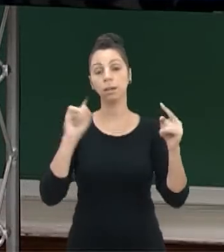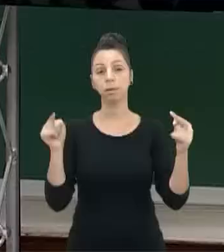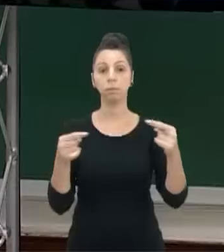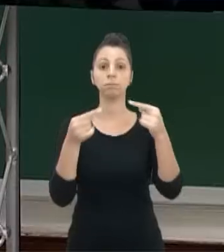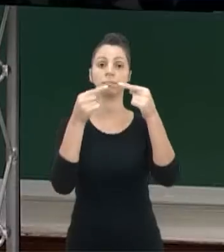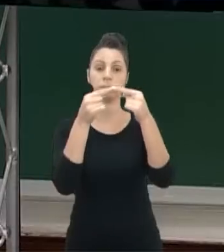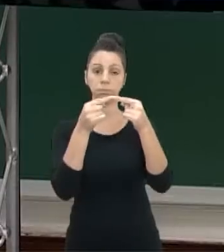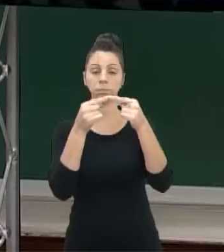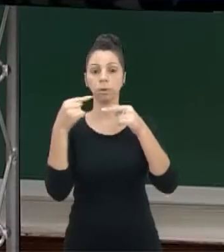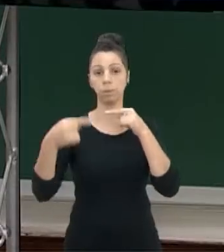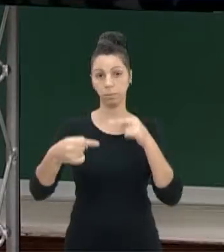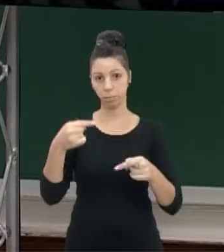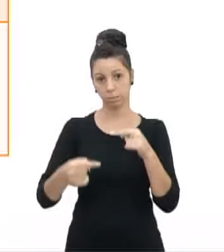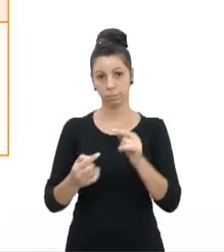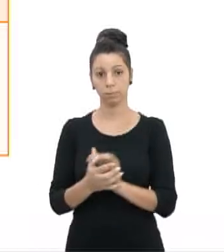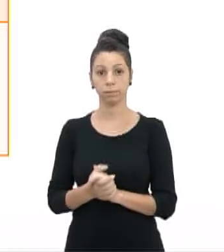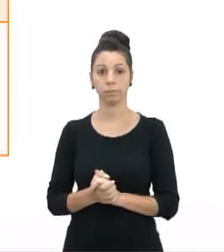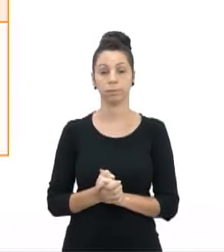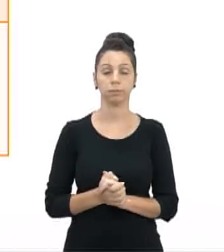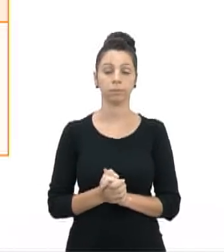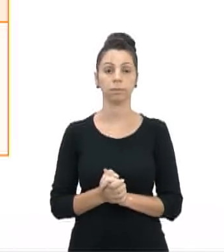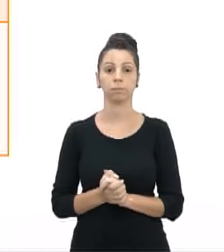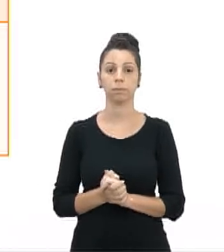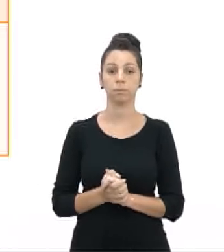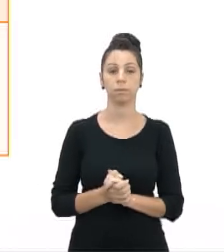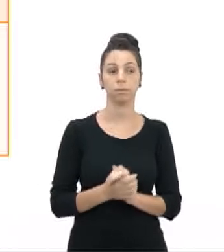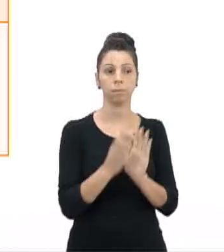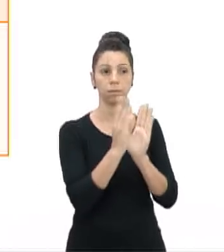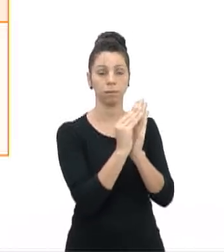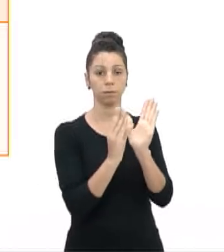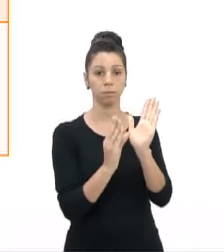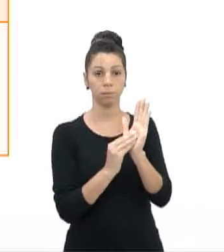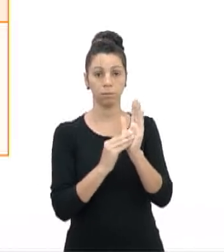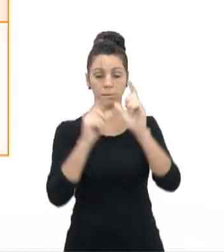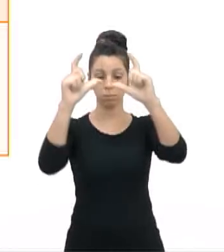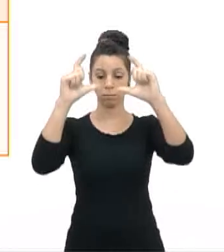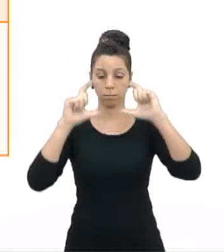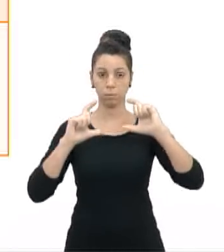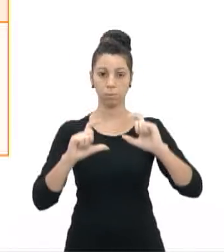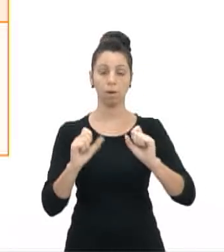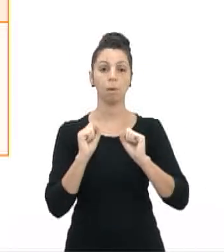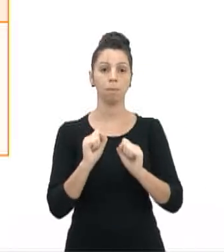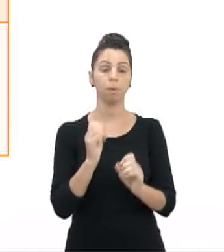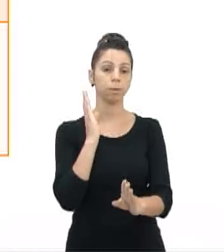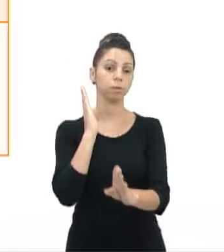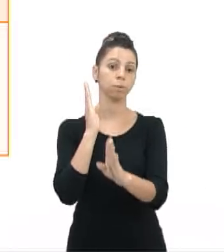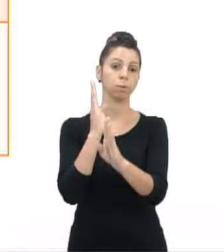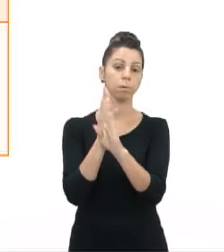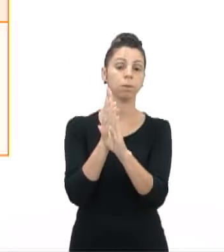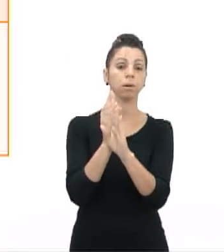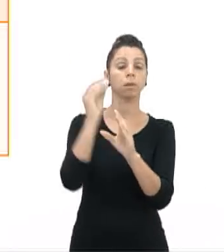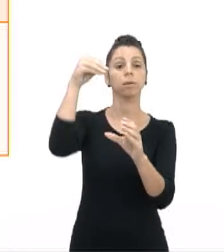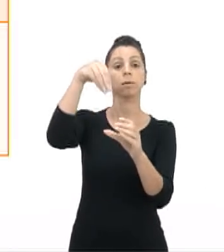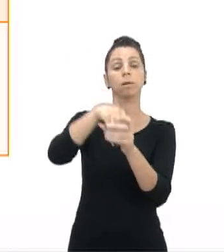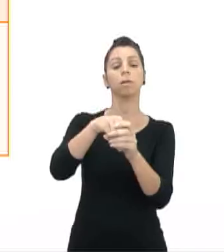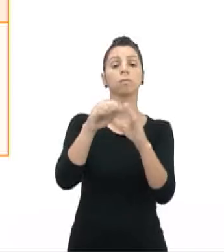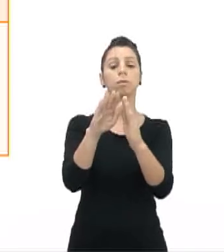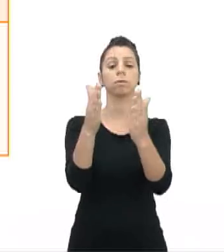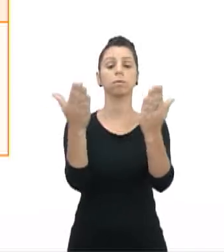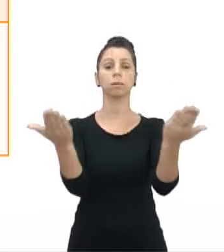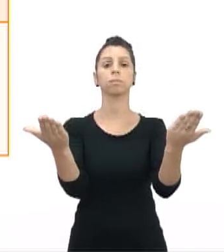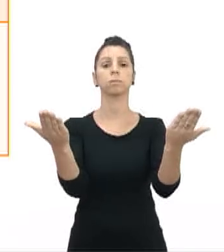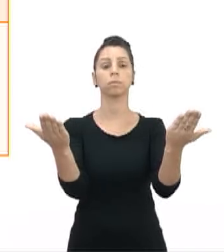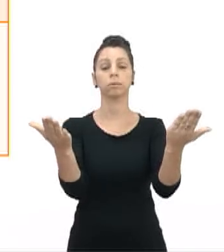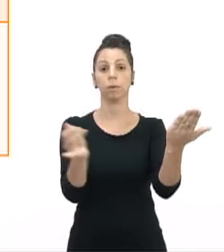está fazendo. Vamos lá. Os conteúdos abaixo podem ser encontrados em que partes de um folder? Né? Veja que é